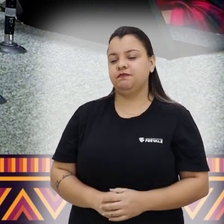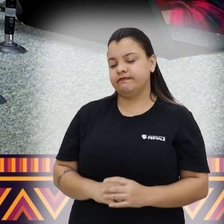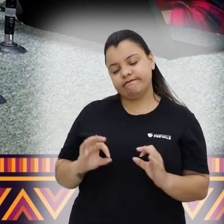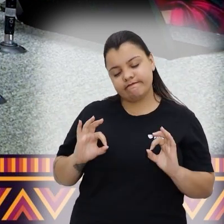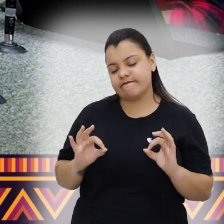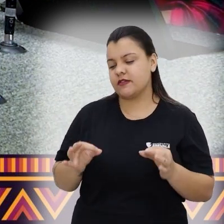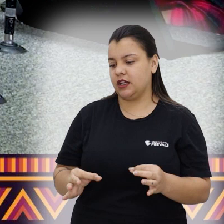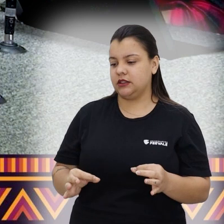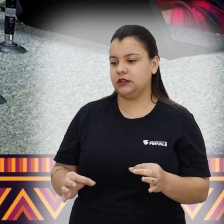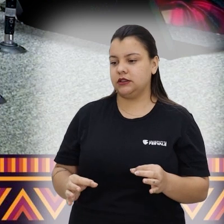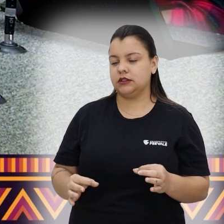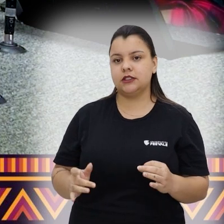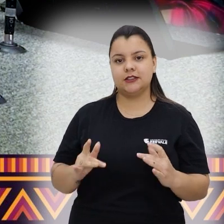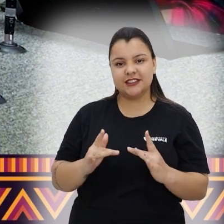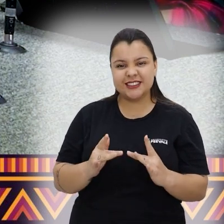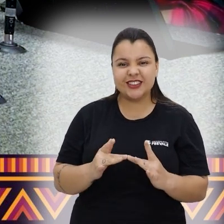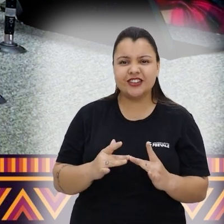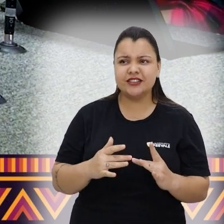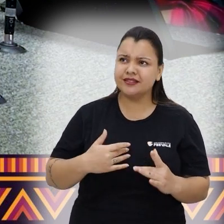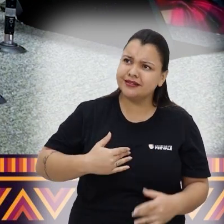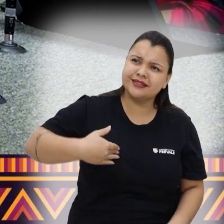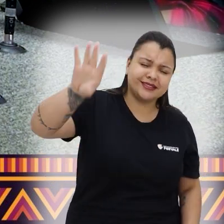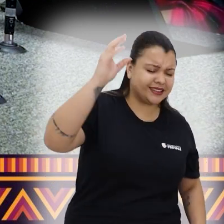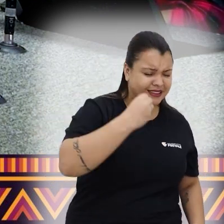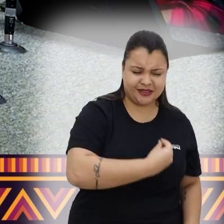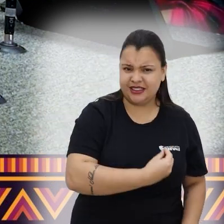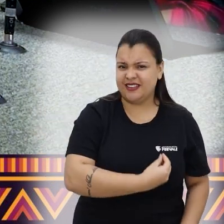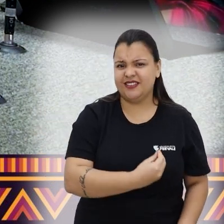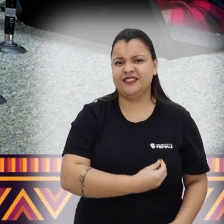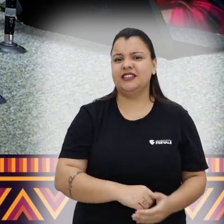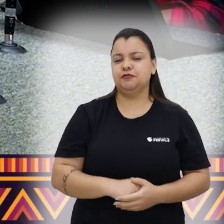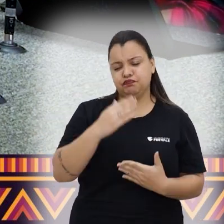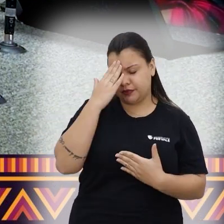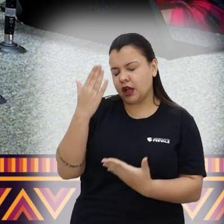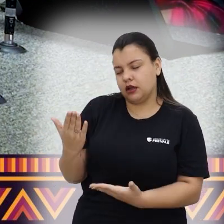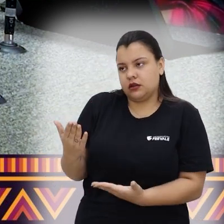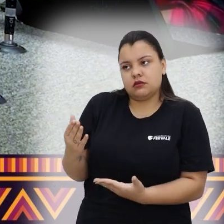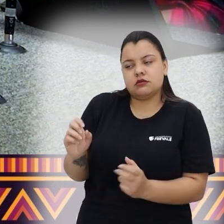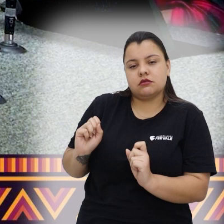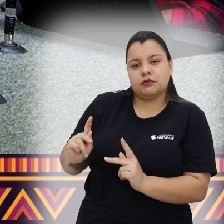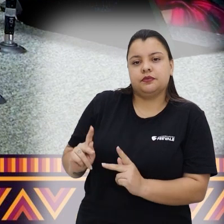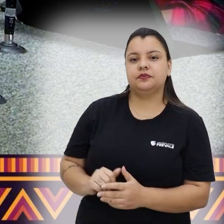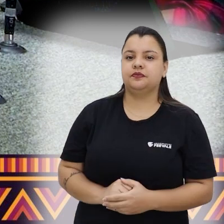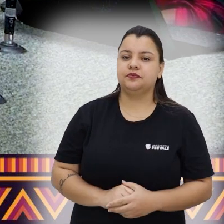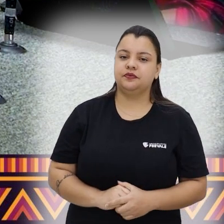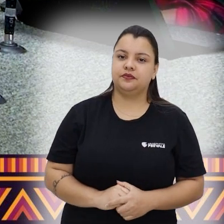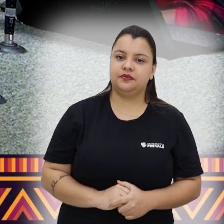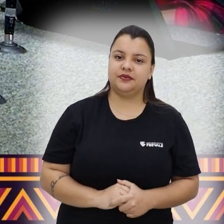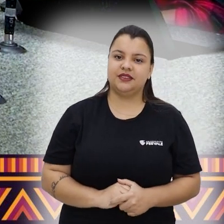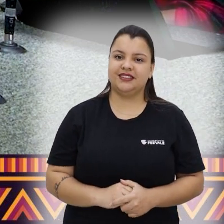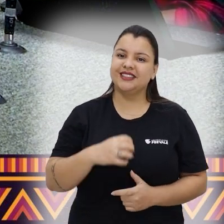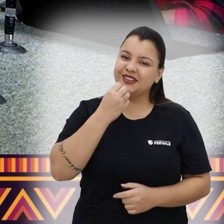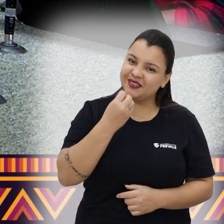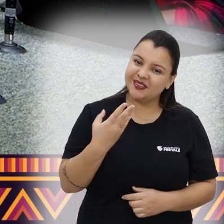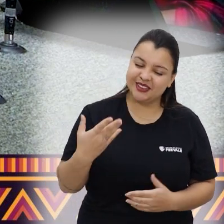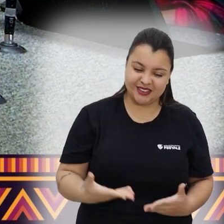daqui, esses encontros eu vou levar daqui pra vida, né, e só realmente agradecer mesmo por tudo. Ana. Não, é muito bom que a